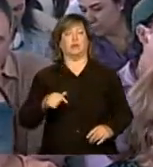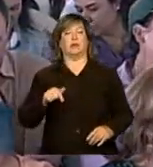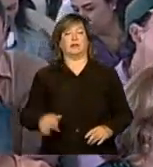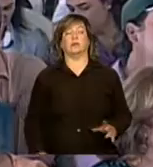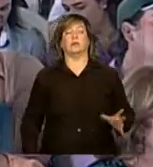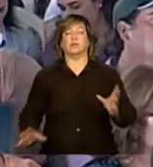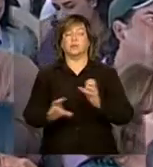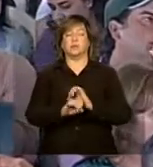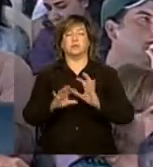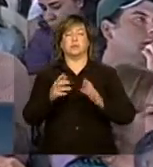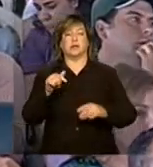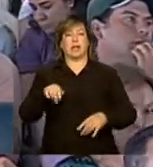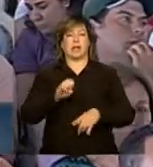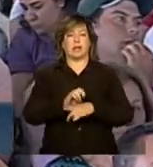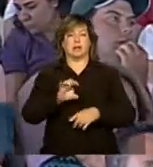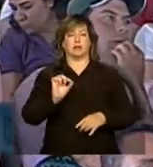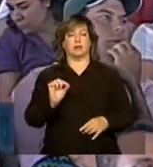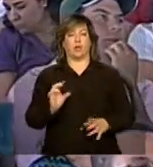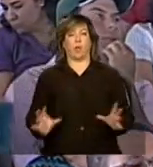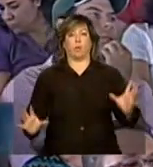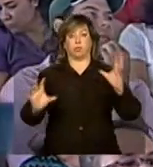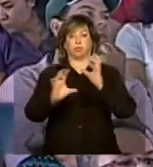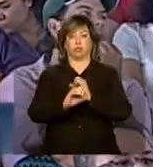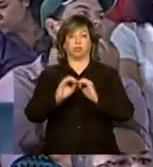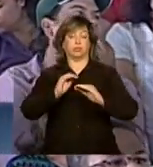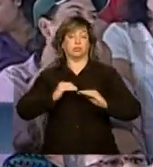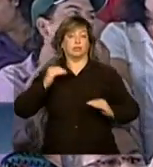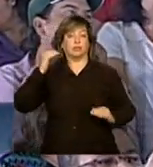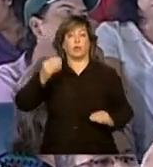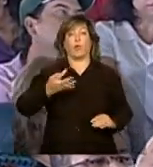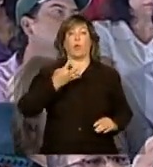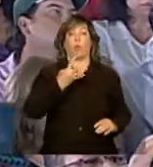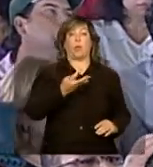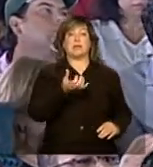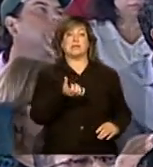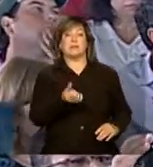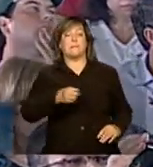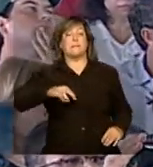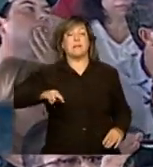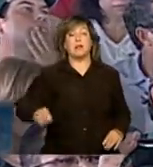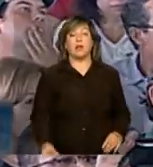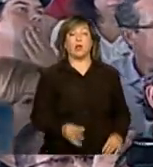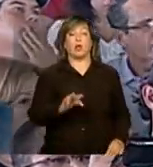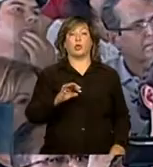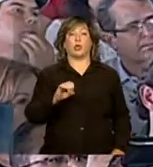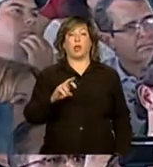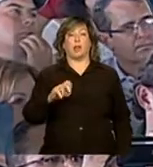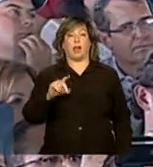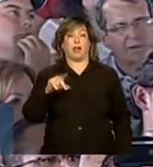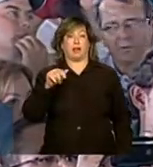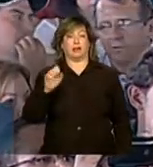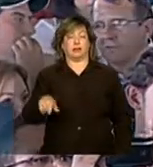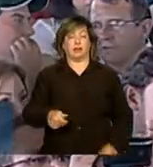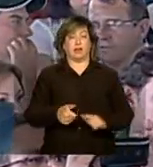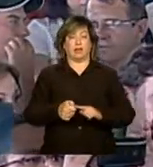colhido no estado um volume superior a 46 milhões de toneladas de grãos.